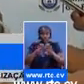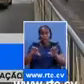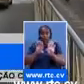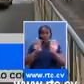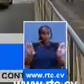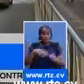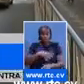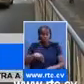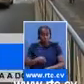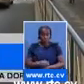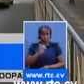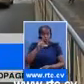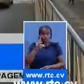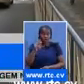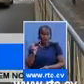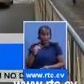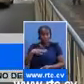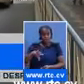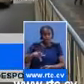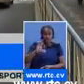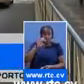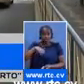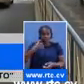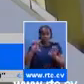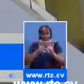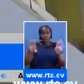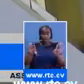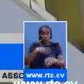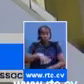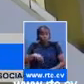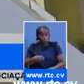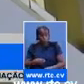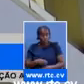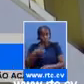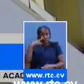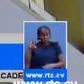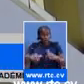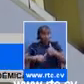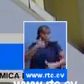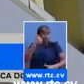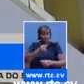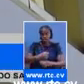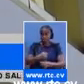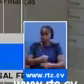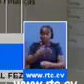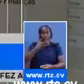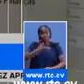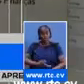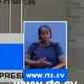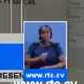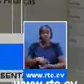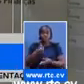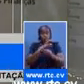mundo. Olavo Correia quer um Cabo Verde aberto ao mundo para ver as melhores práticas, experiências